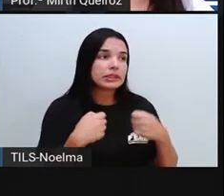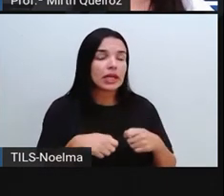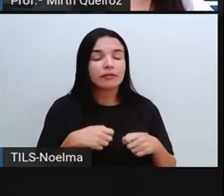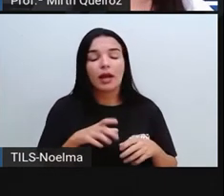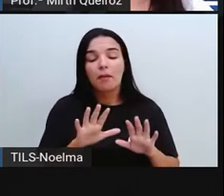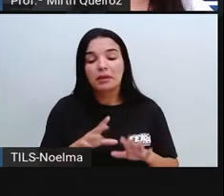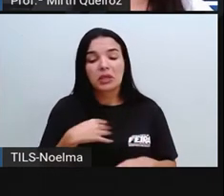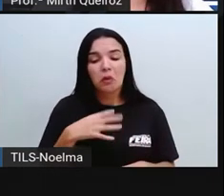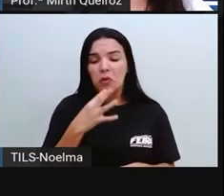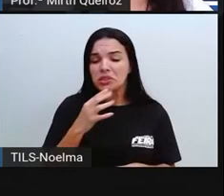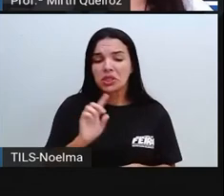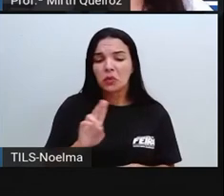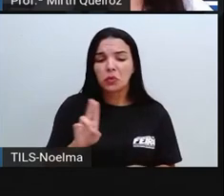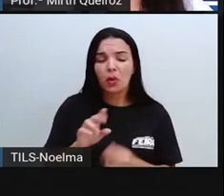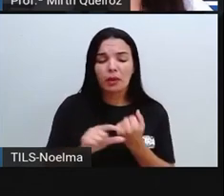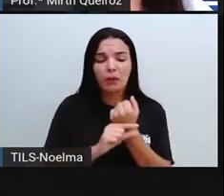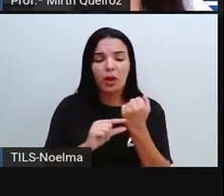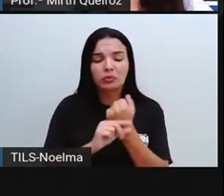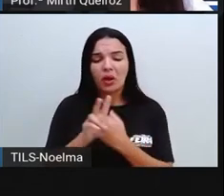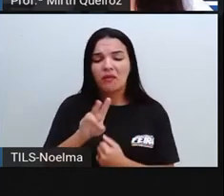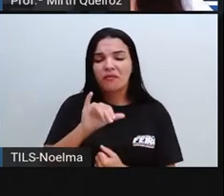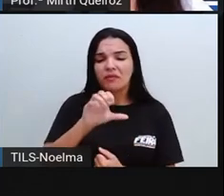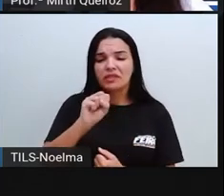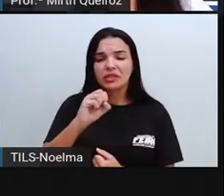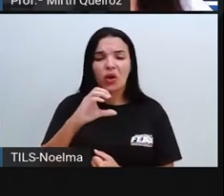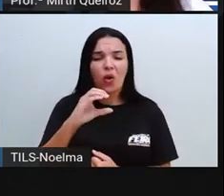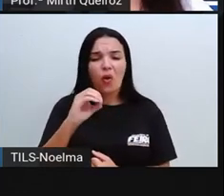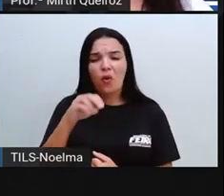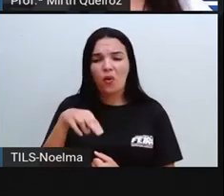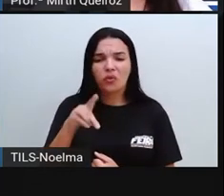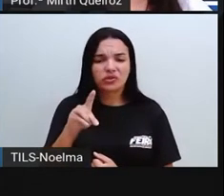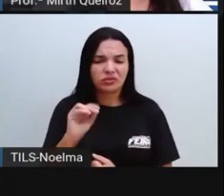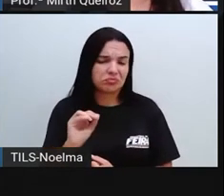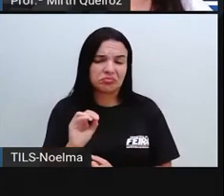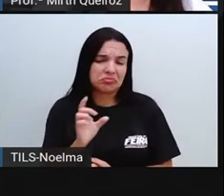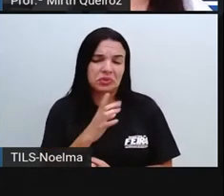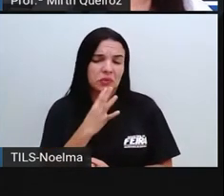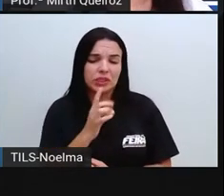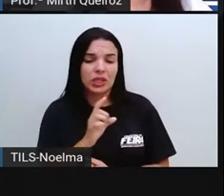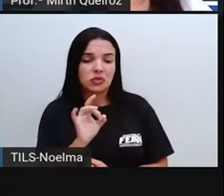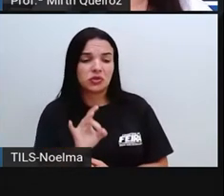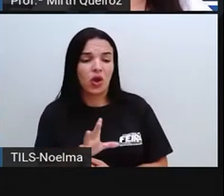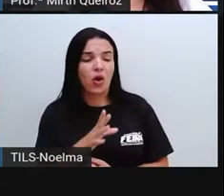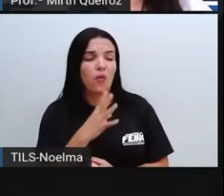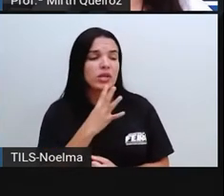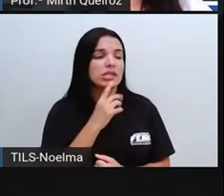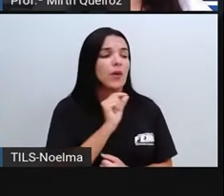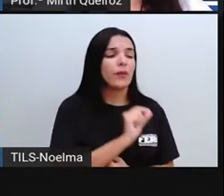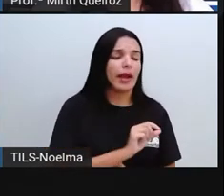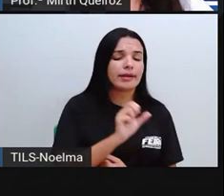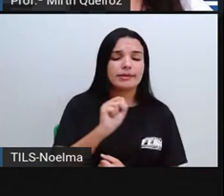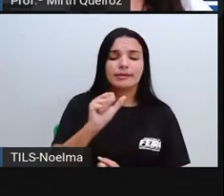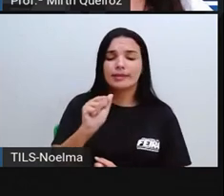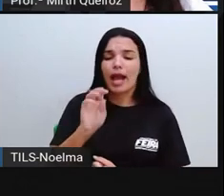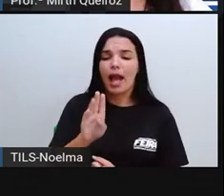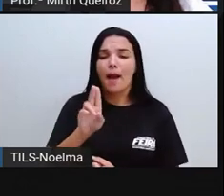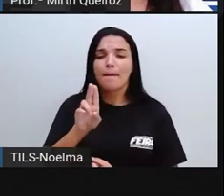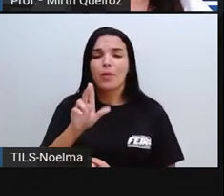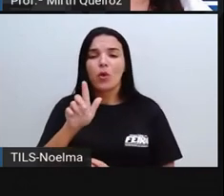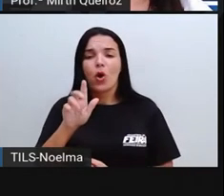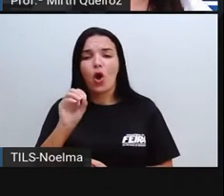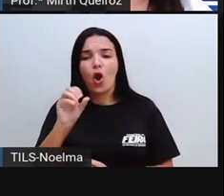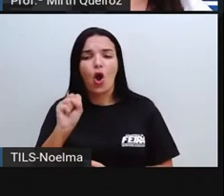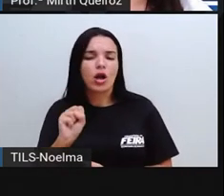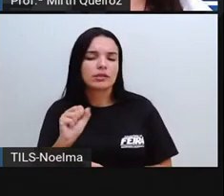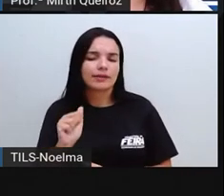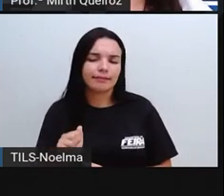eu nunca tinha ouvido falar. Visconde, para mim, era o Visconde de Sabugosa. Fui lendo a frio, sem entusiasmo nenhum. O presságio da